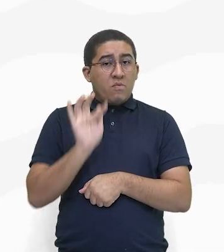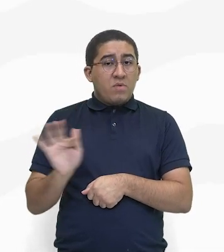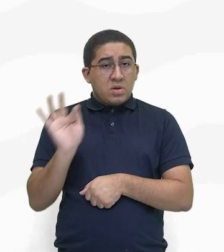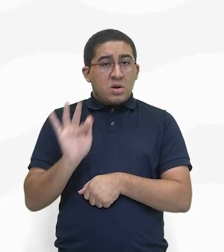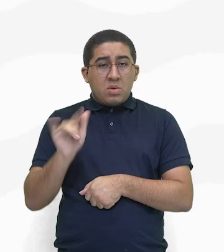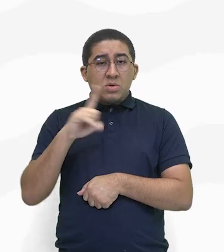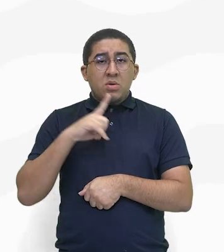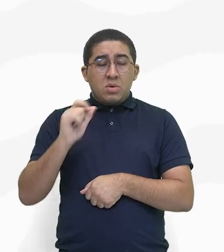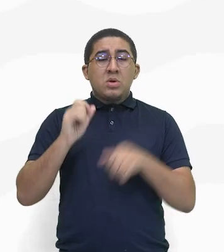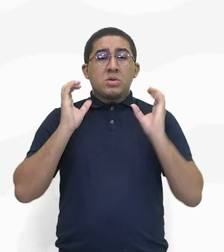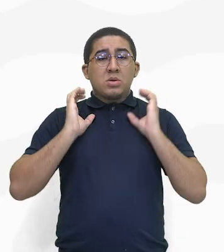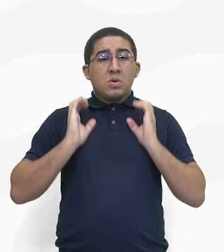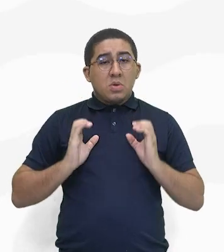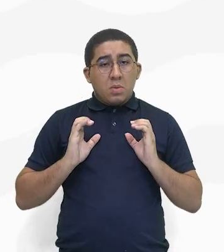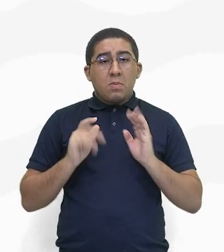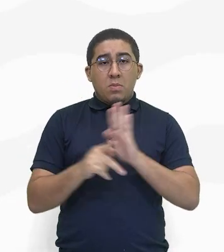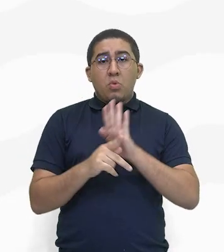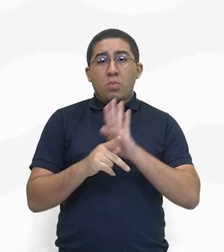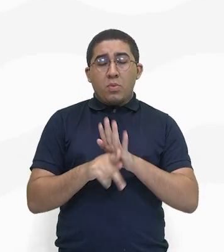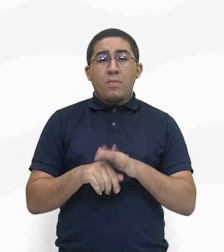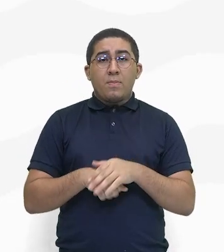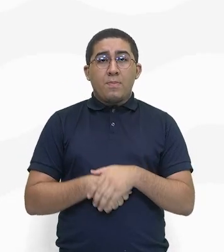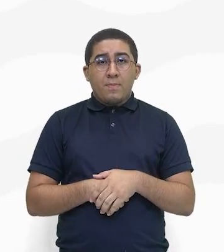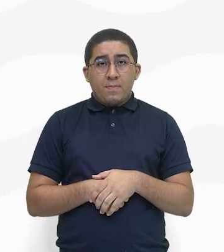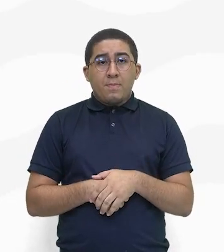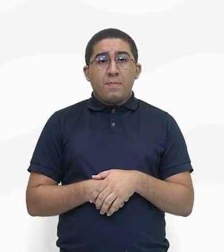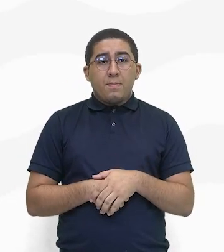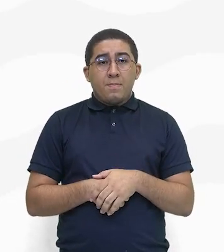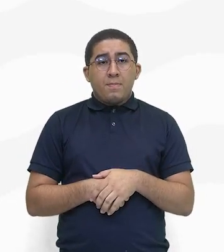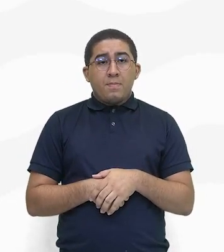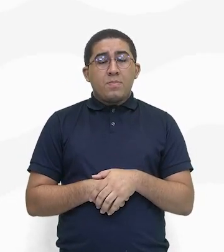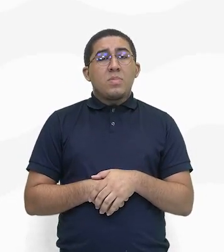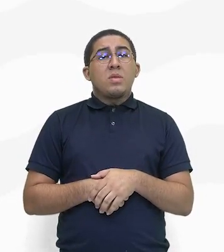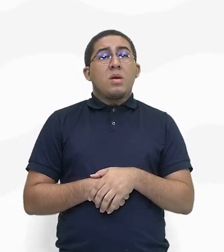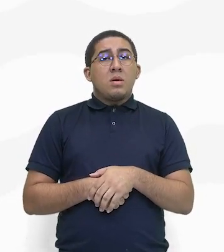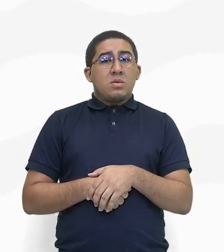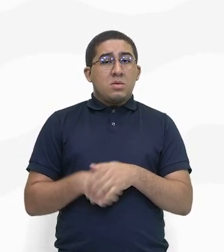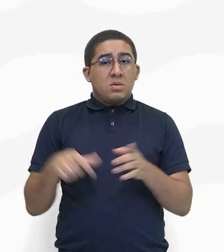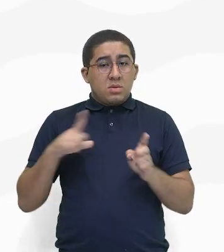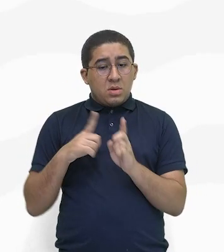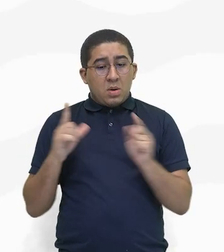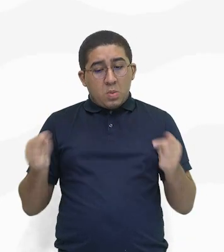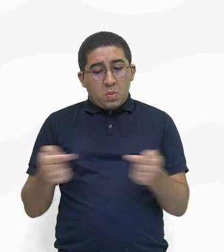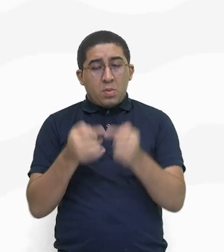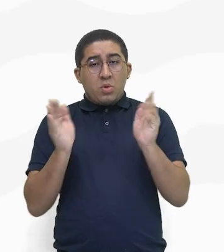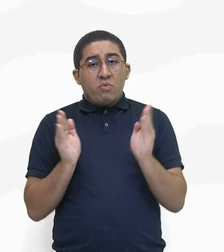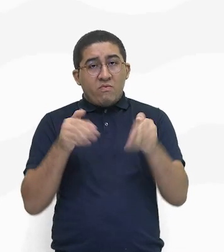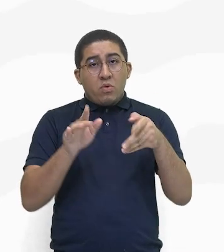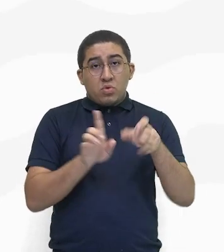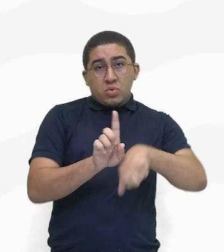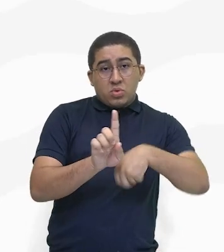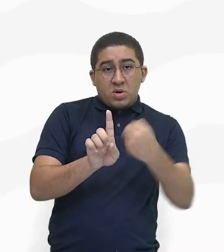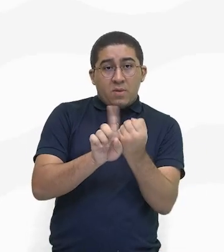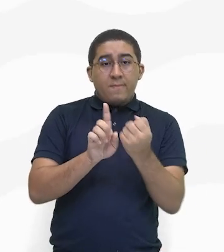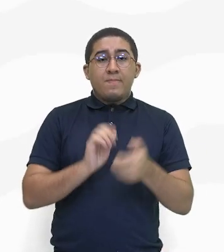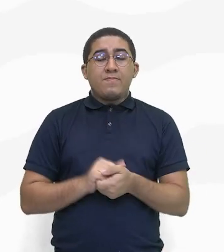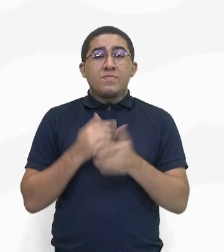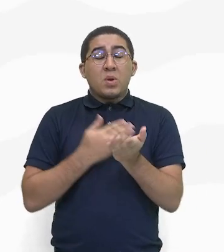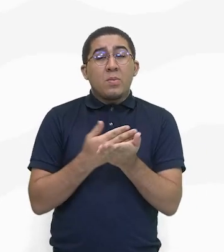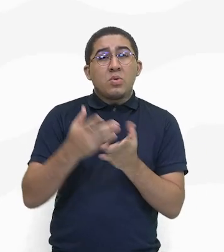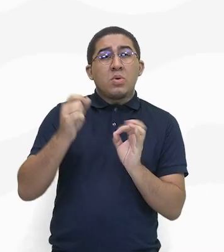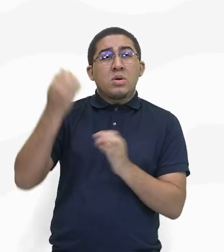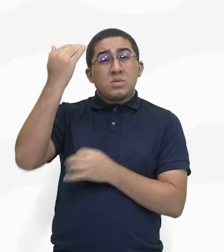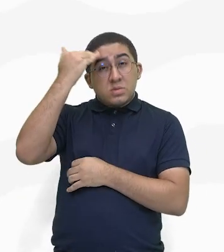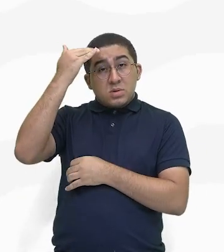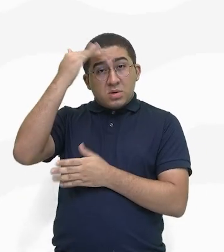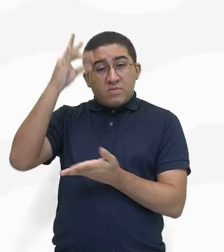Constituição Cidadã, né? Uma Constituição social, que é preocupada com o social realmente, ela passou a